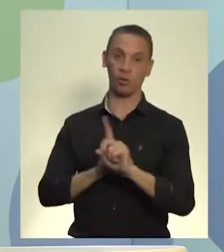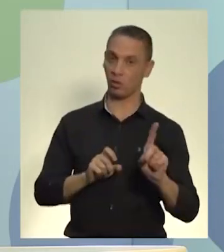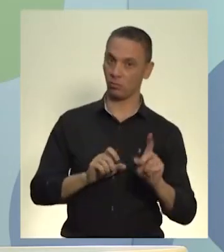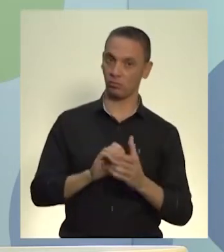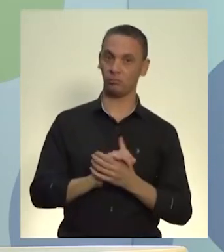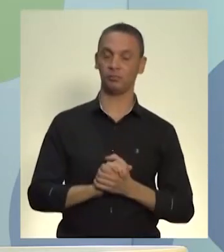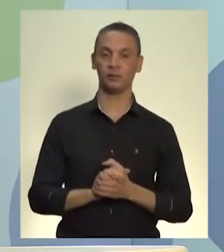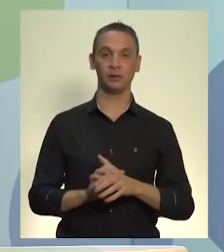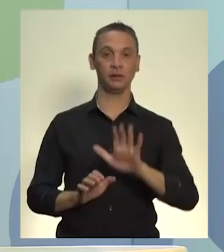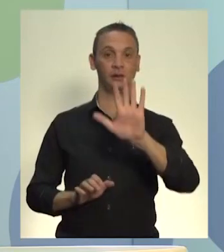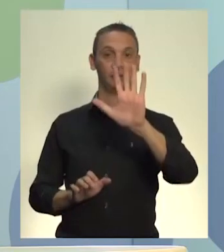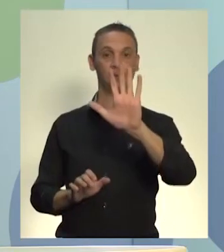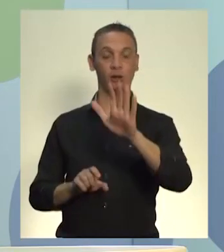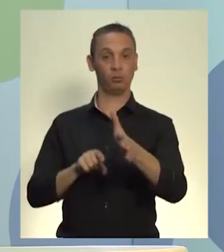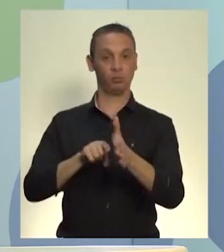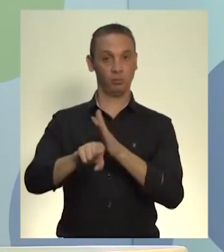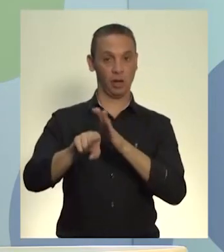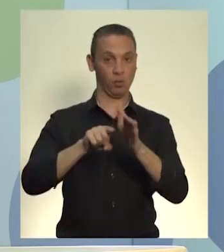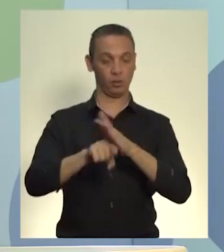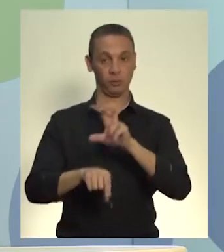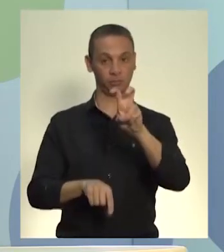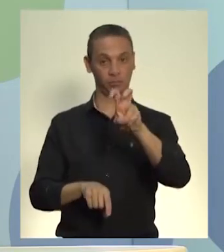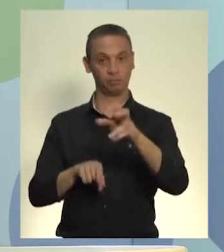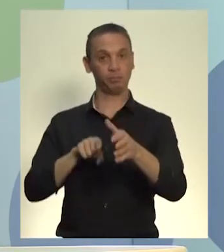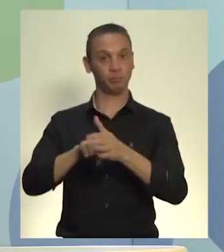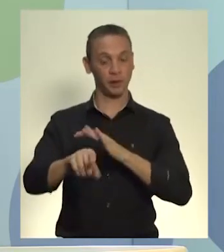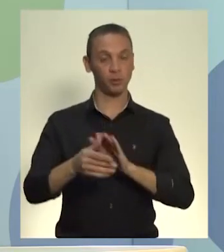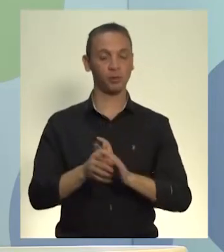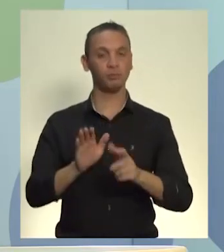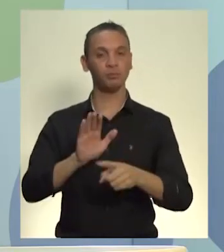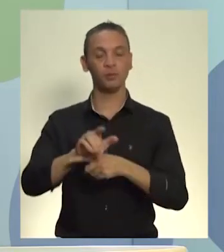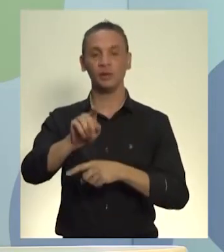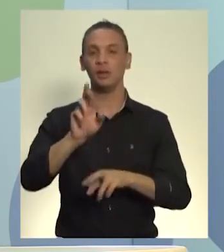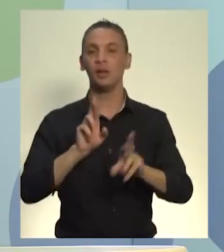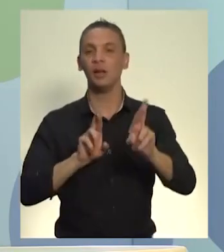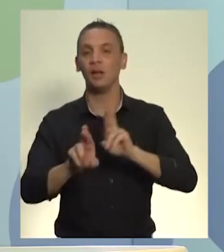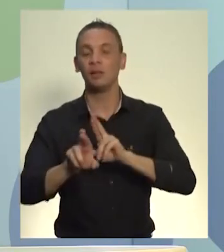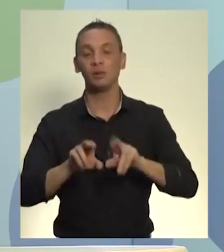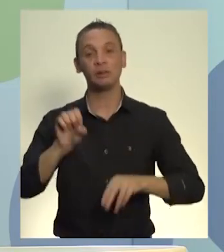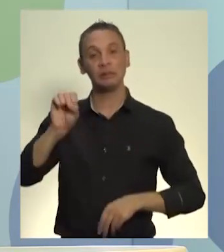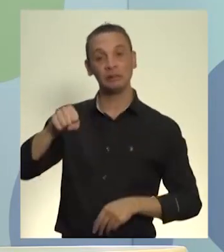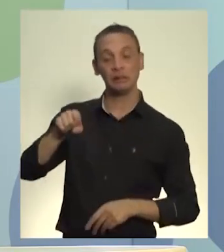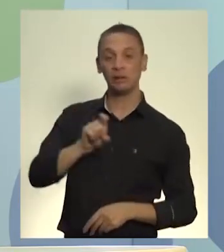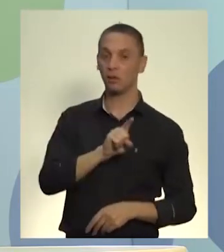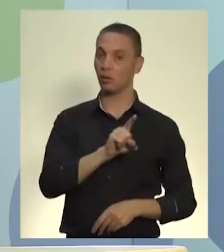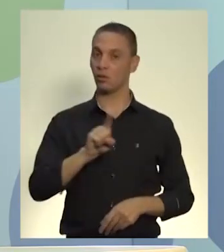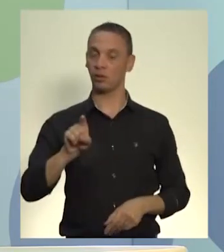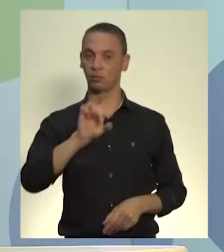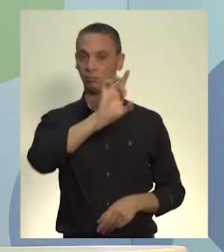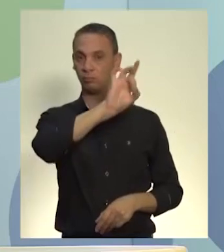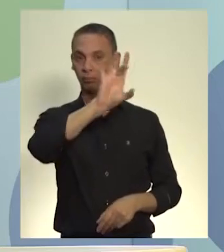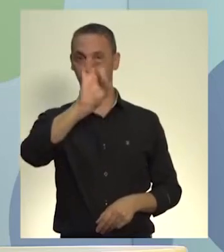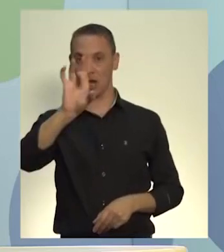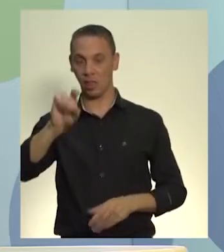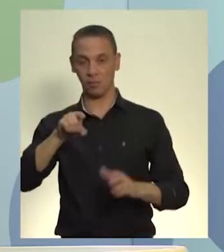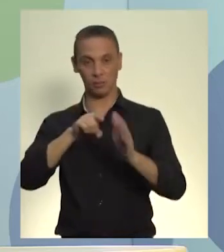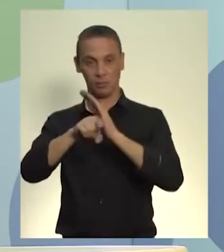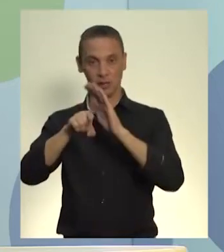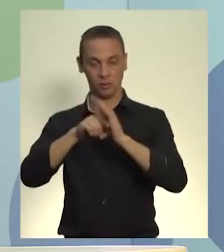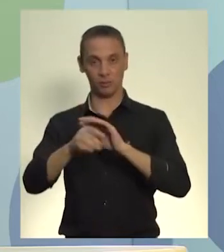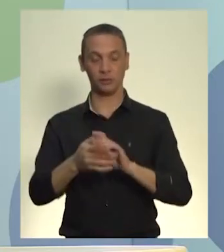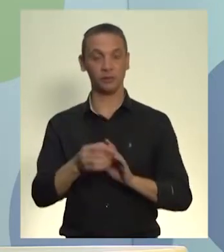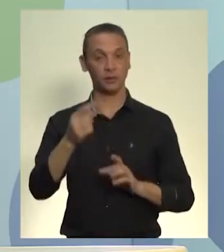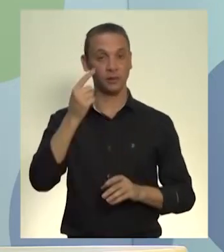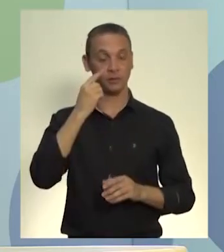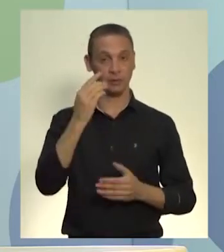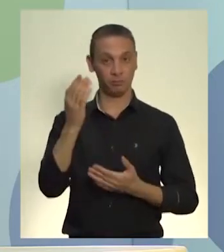São 5 questõezinhas, e aí vocês vão respondendo sim ou não em cada uma dessas questões. Eu